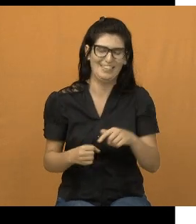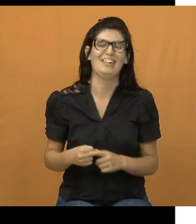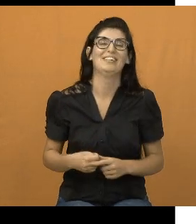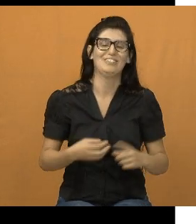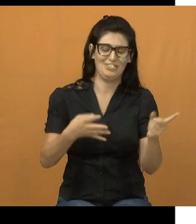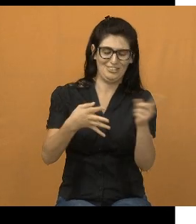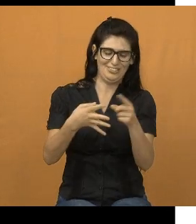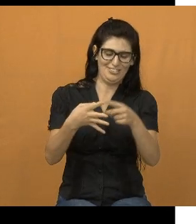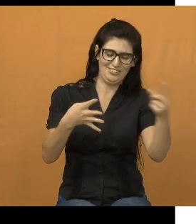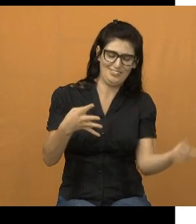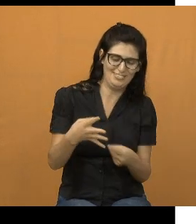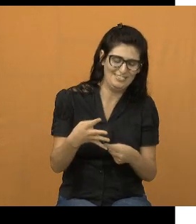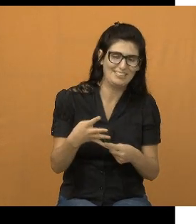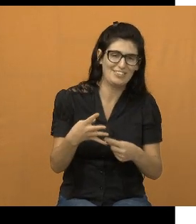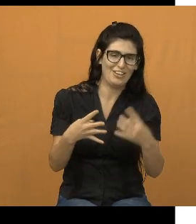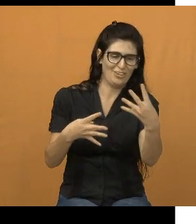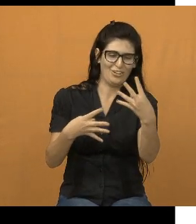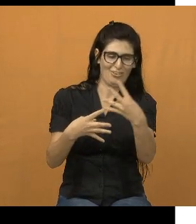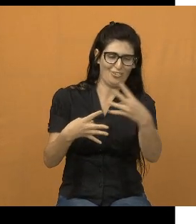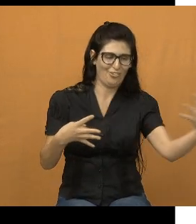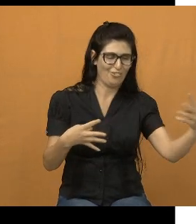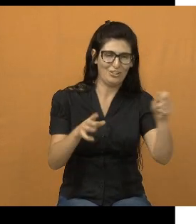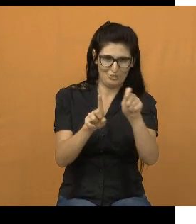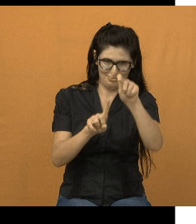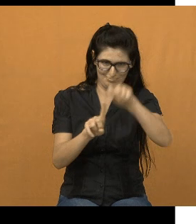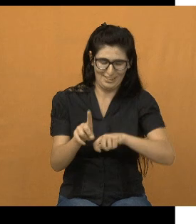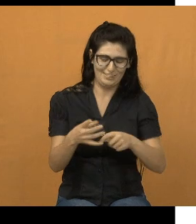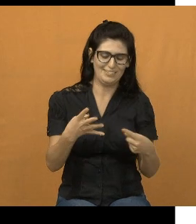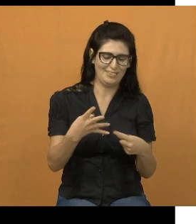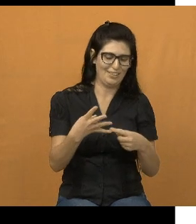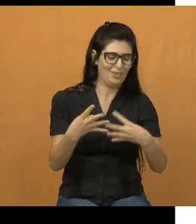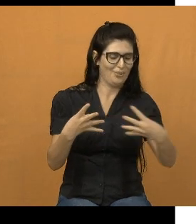totalizando o ano de 2017 com